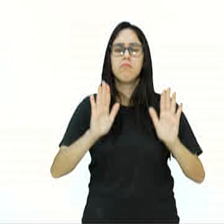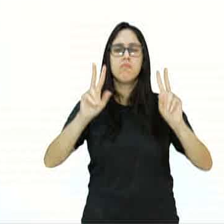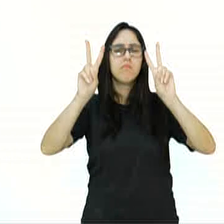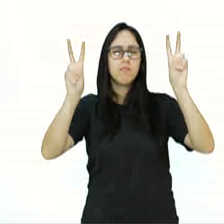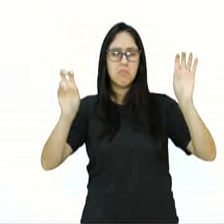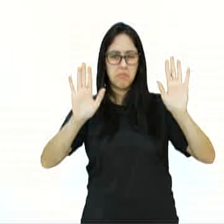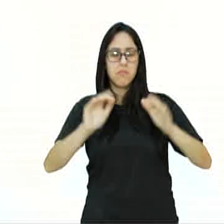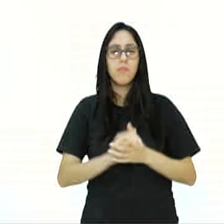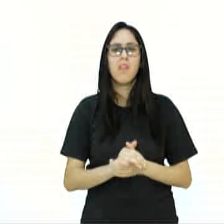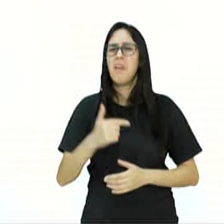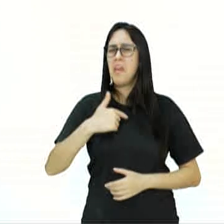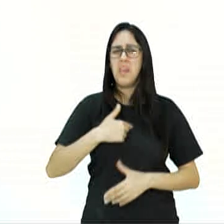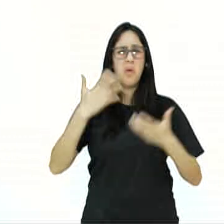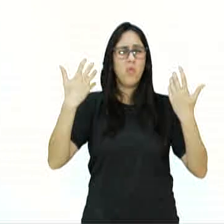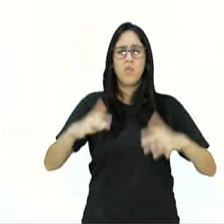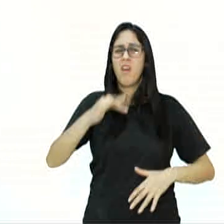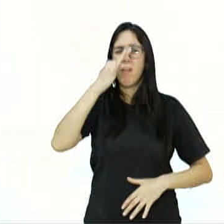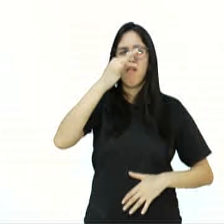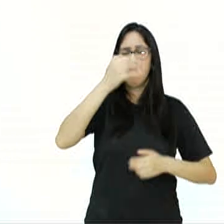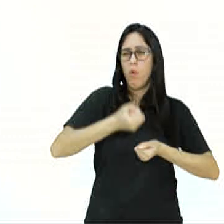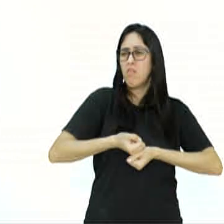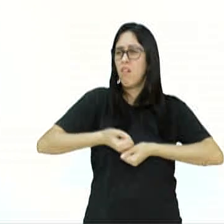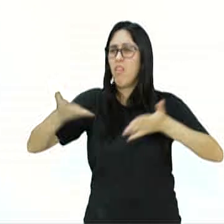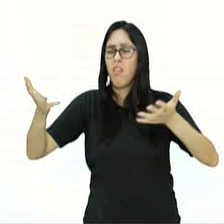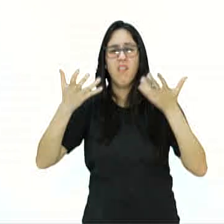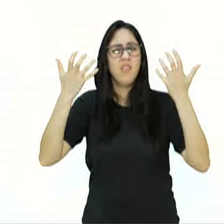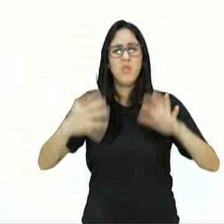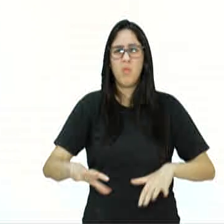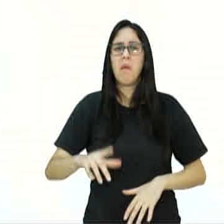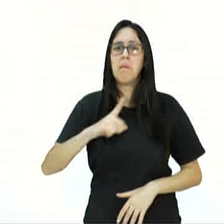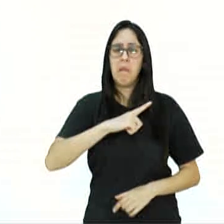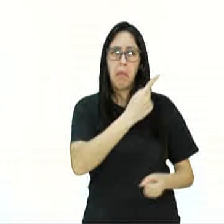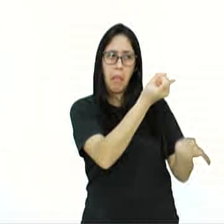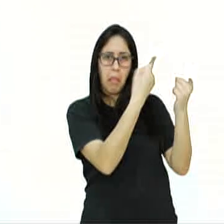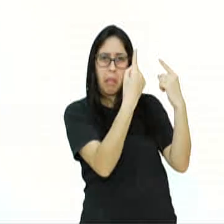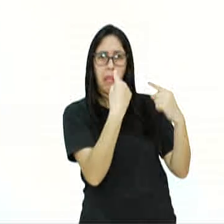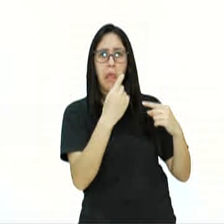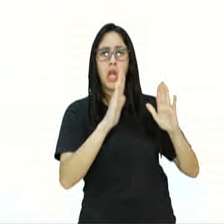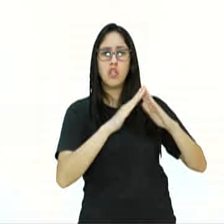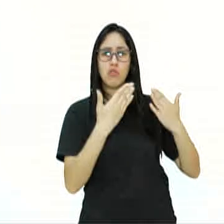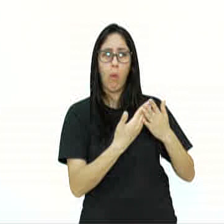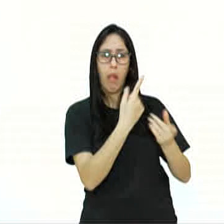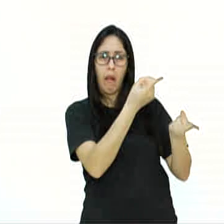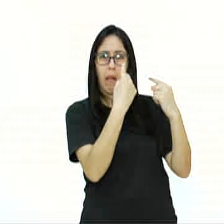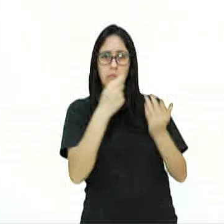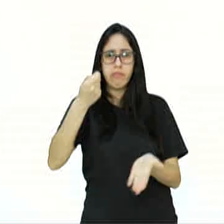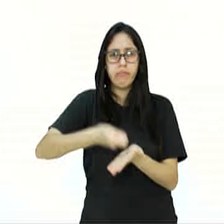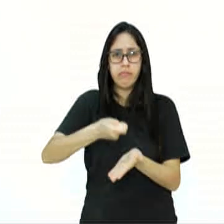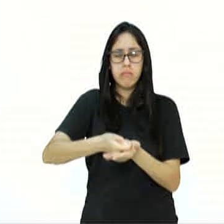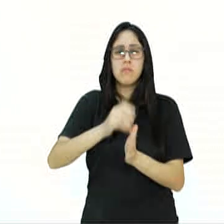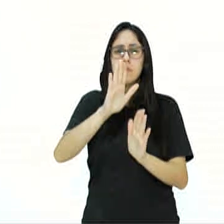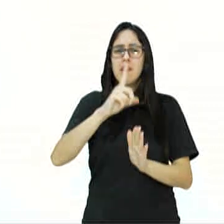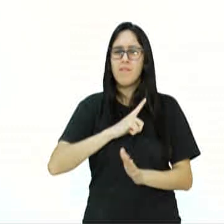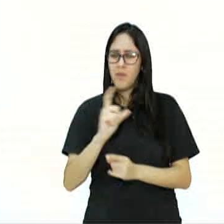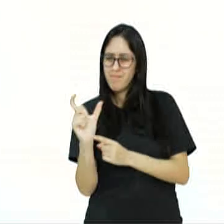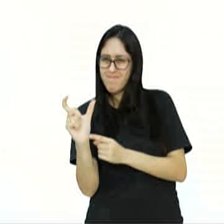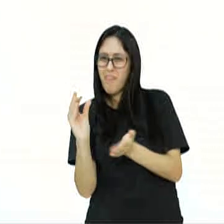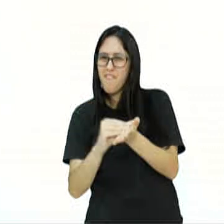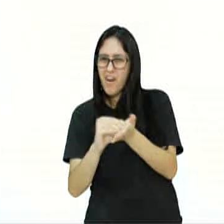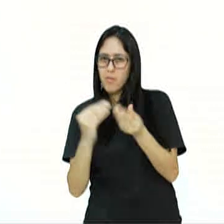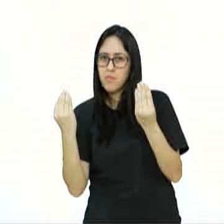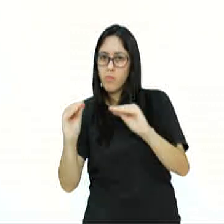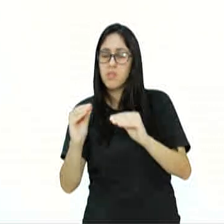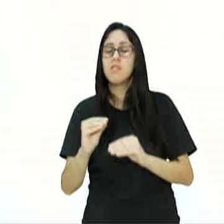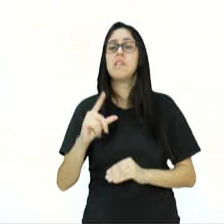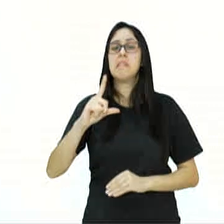eles. Fui forçada a fazer isso com todos em minha escola. Os, uma lacuna ali, estão saindo porque